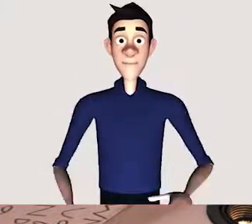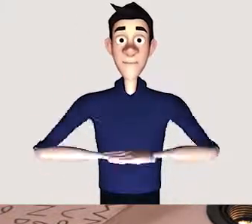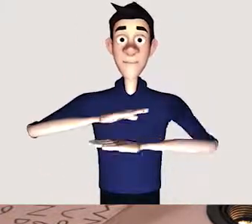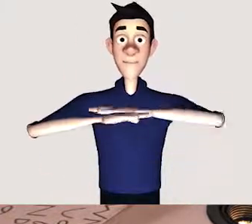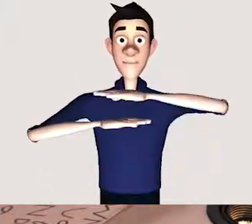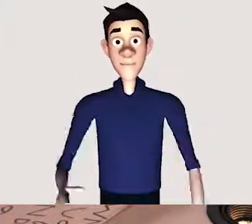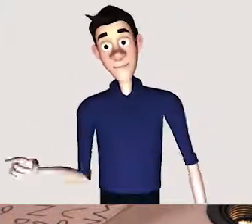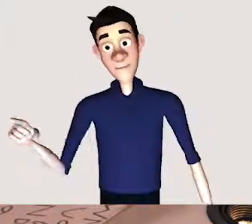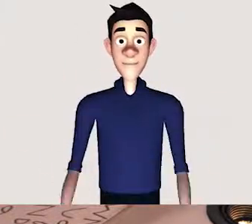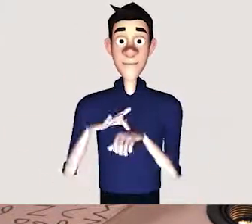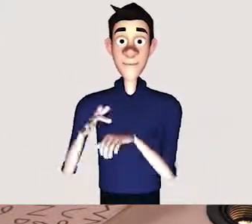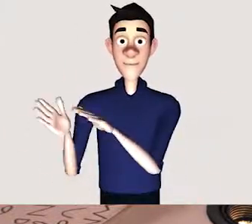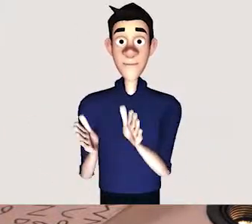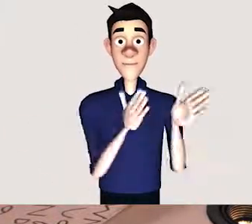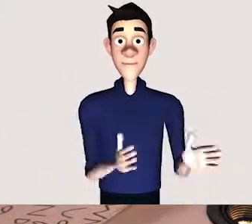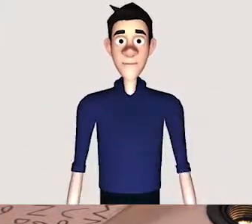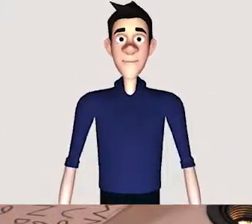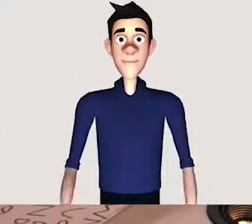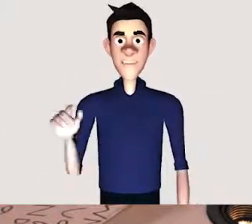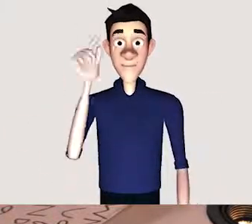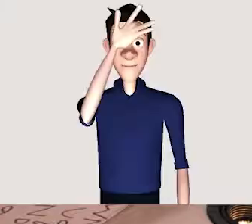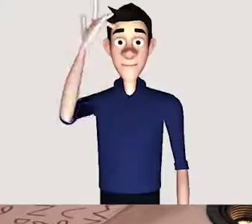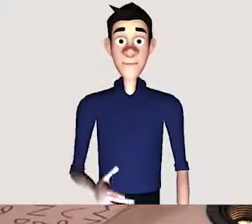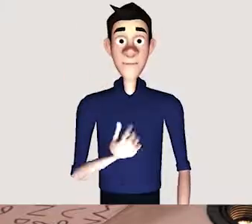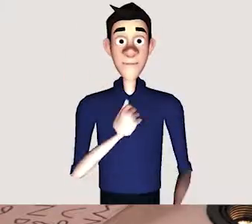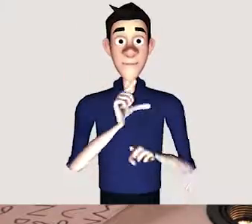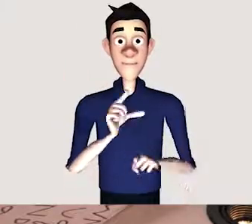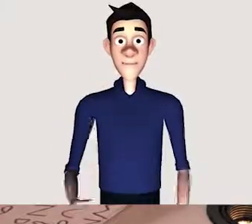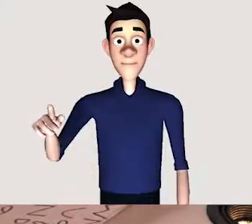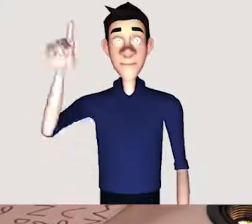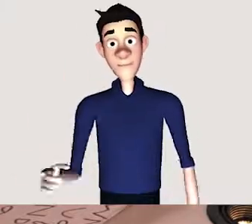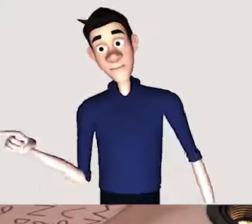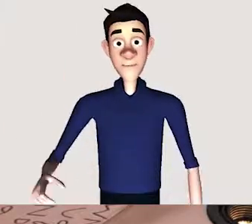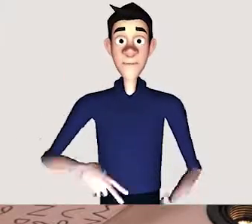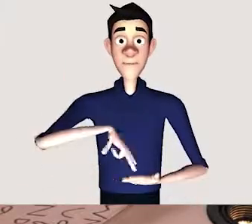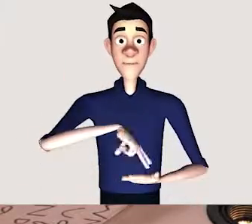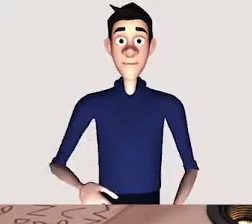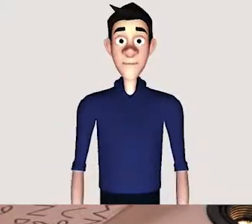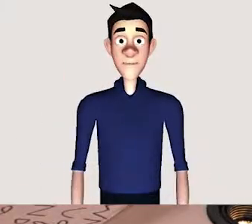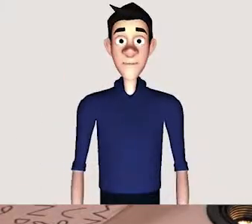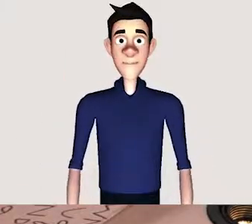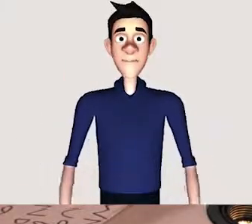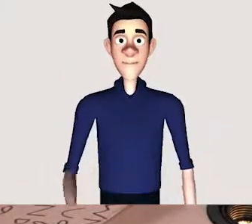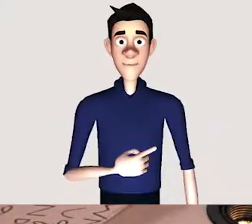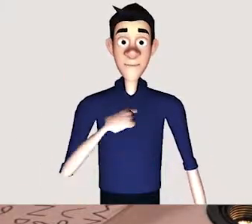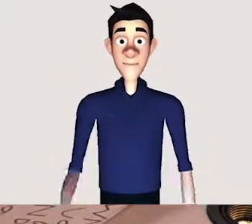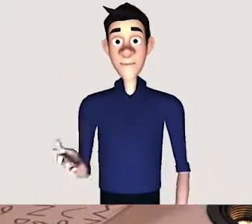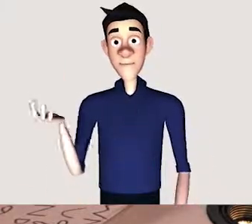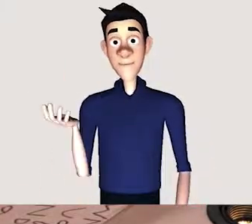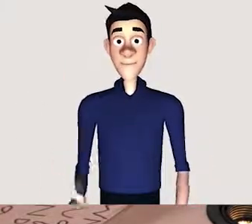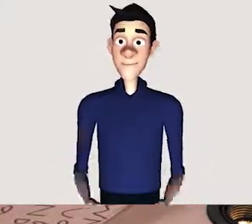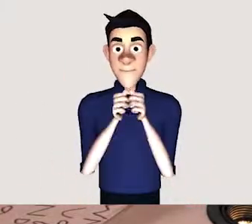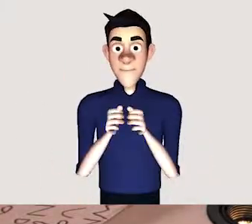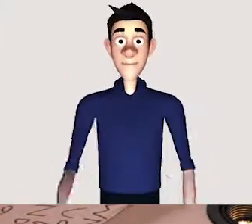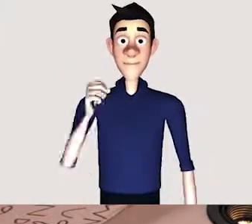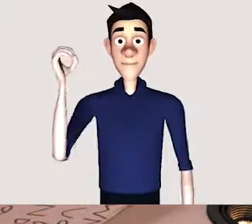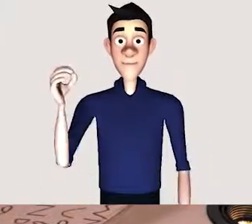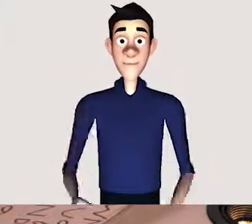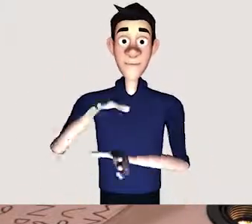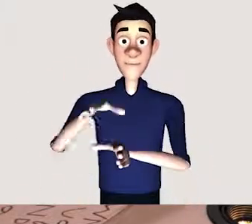dança? Eu quero com isso sugerir que a memória e o esquecimento não têm valor em